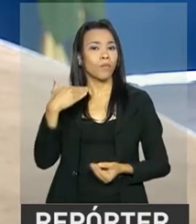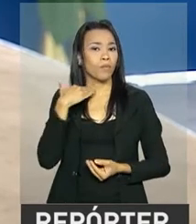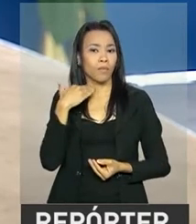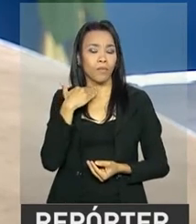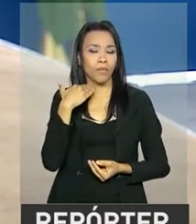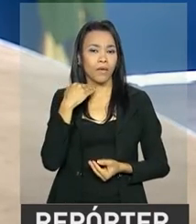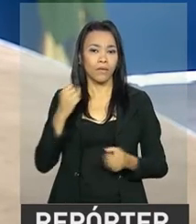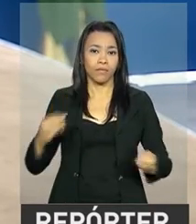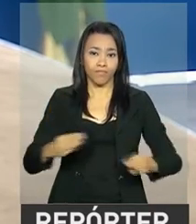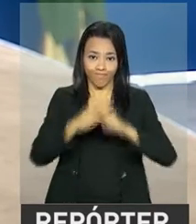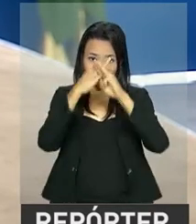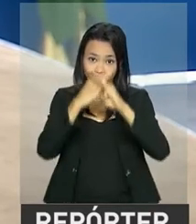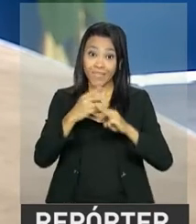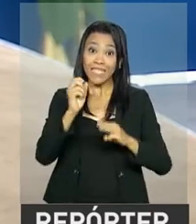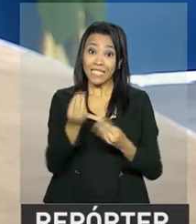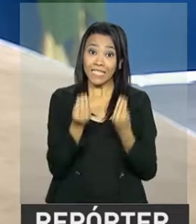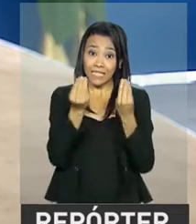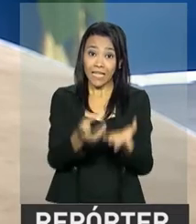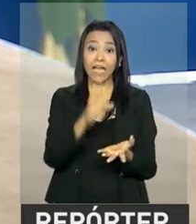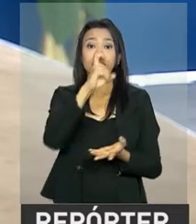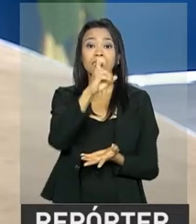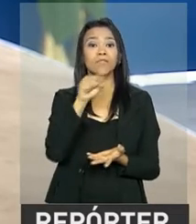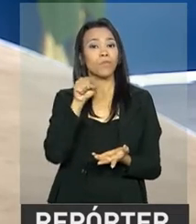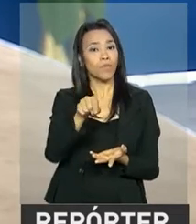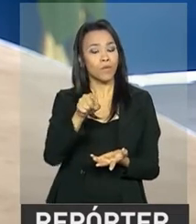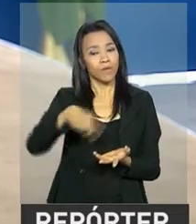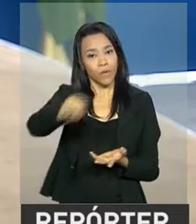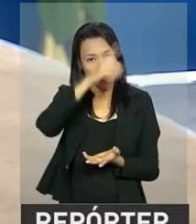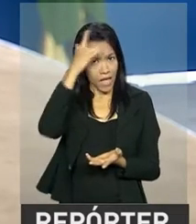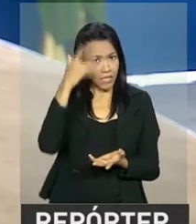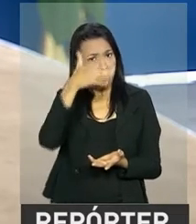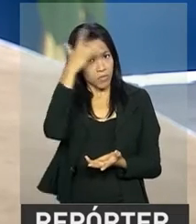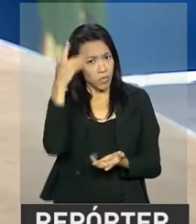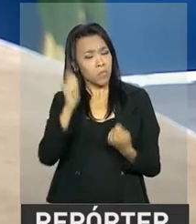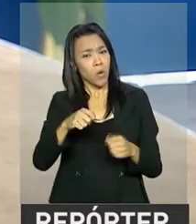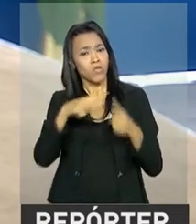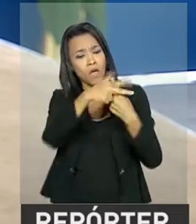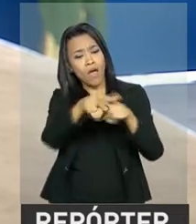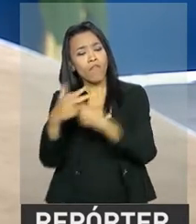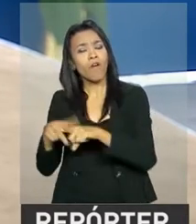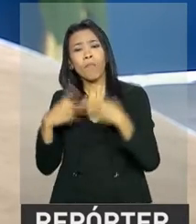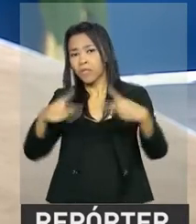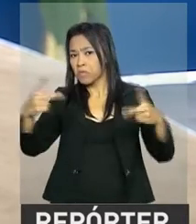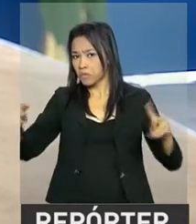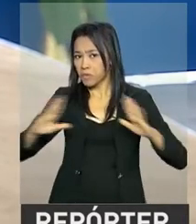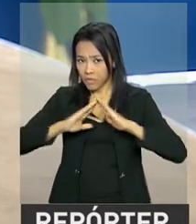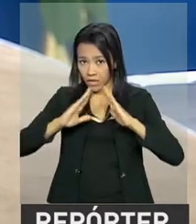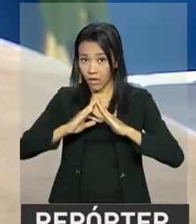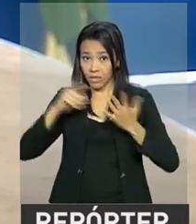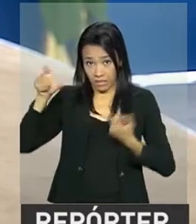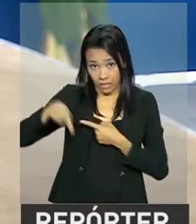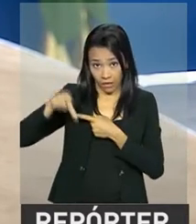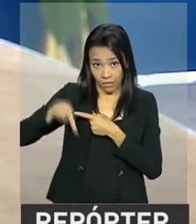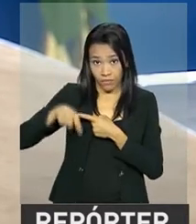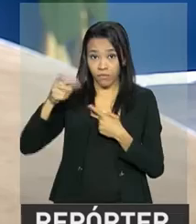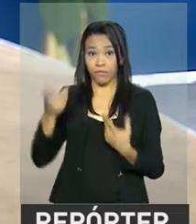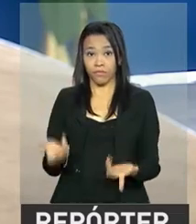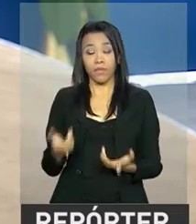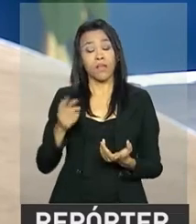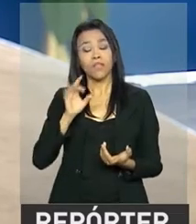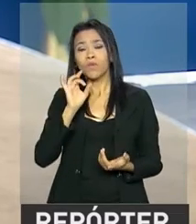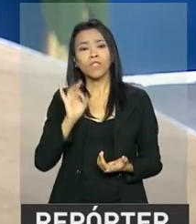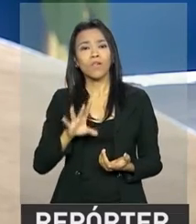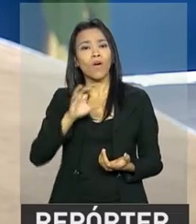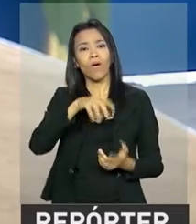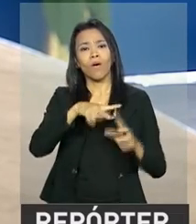Federal e que dará R$ 5 mil para que a população possa fazer aí pequenas reformas em suas propriedades. A ideia é não apenas reformar